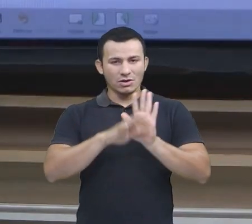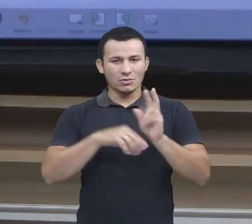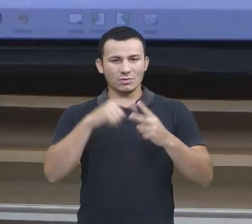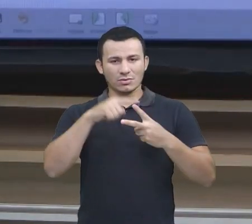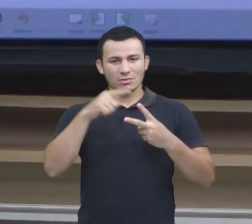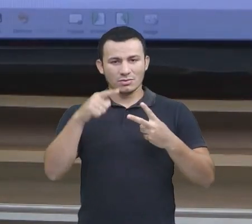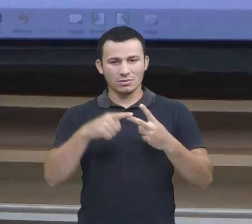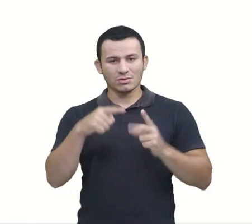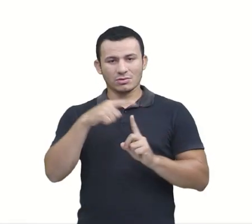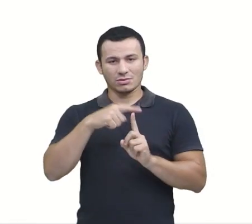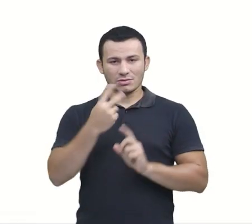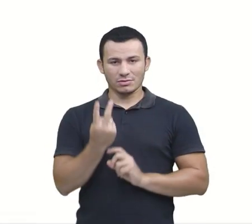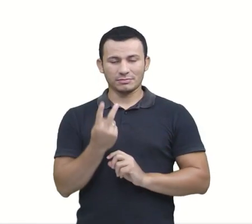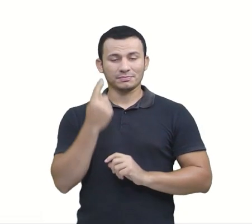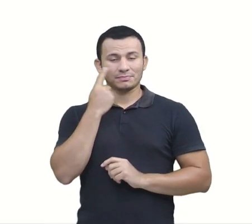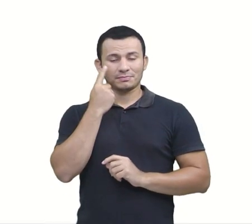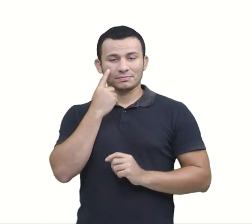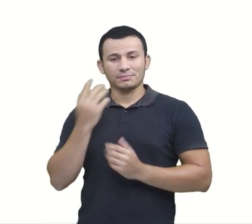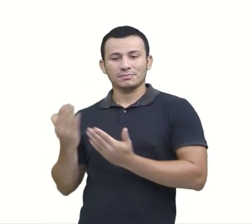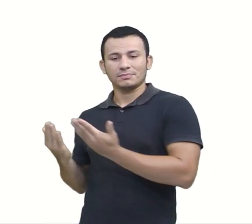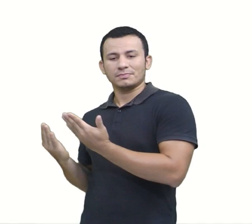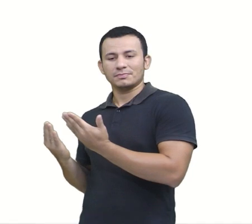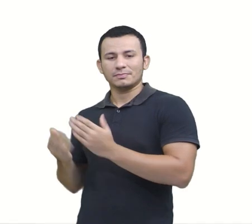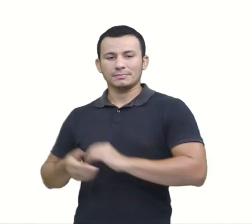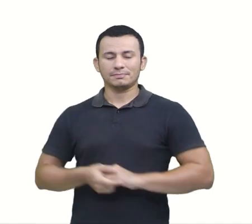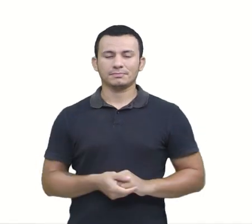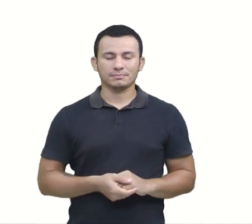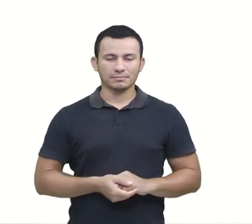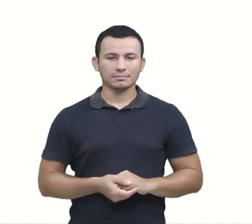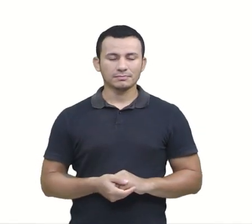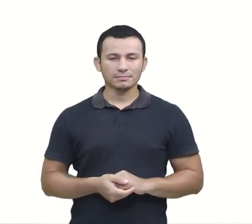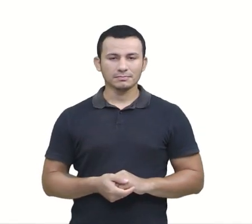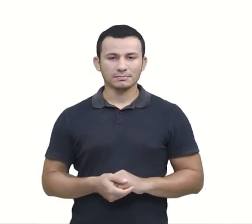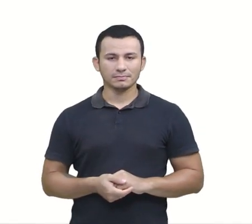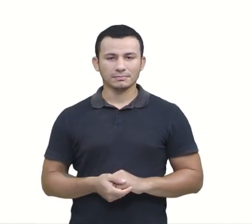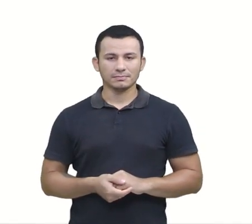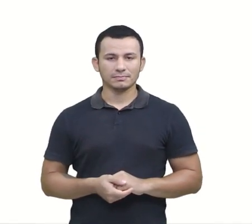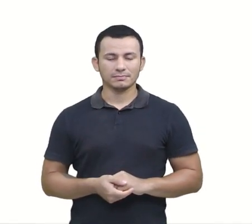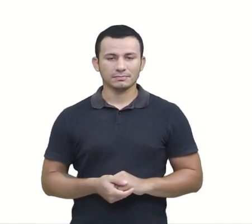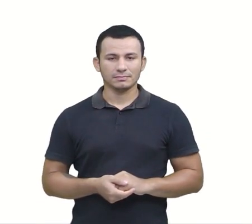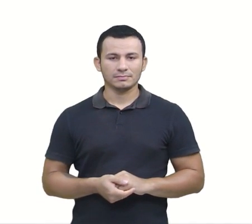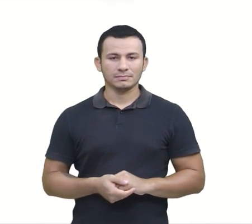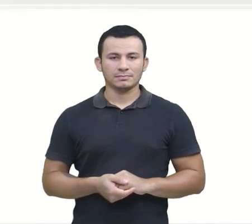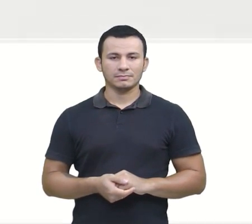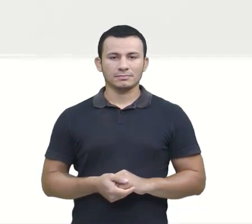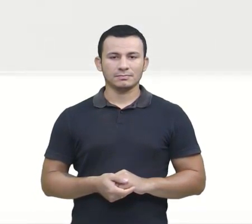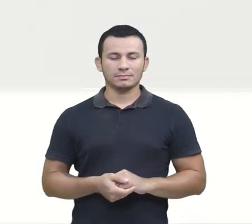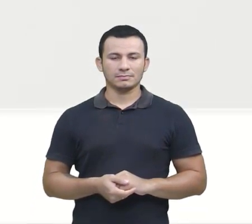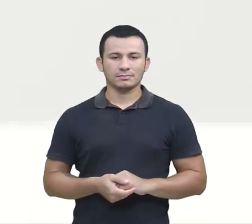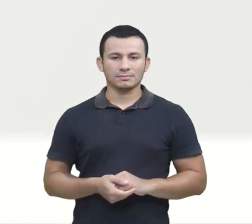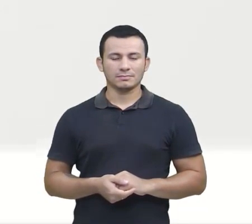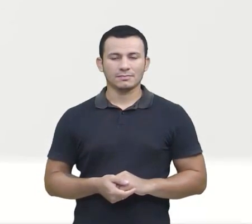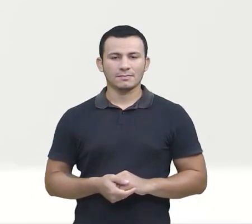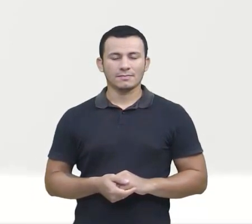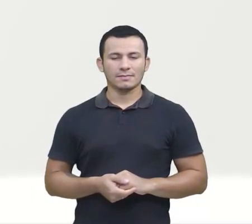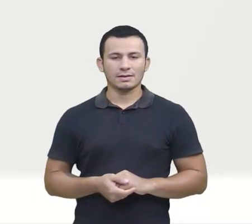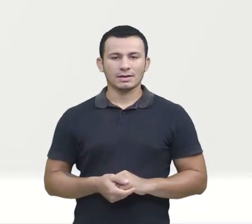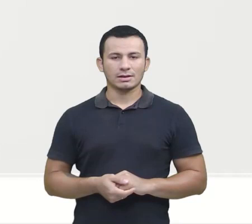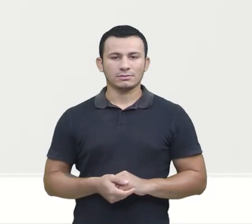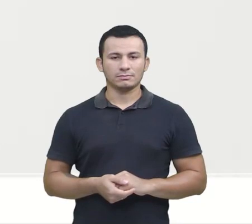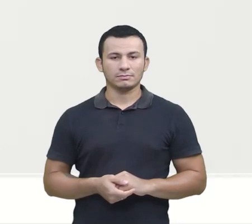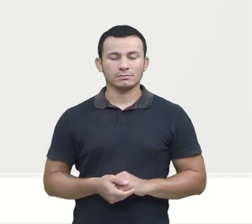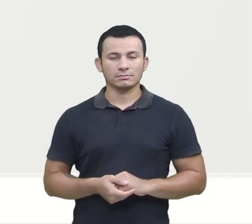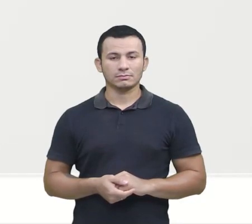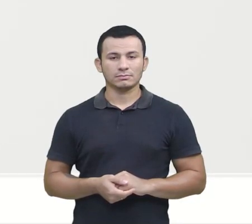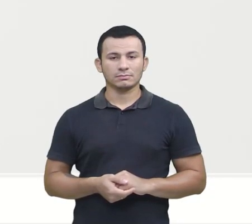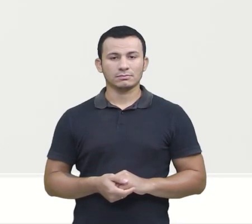olhar direitinho de novo? Vamos lá? Olha aqui, crianças. Vamos colocar mais para cima para